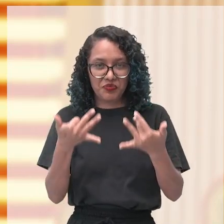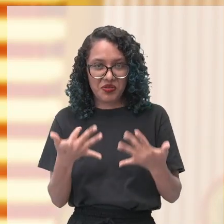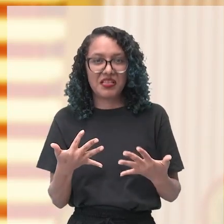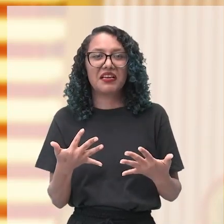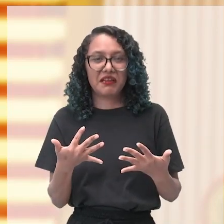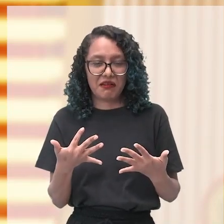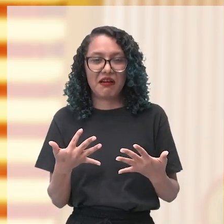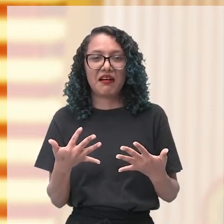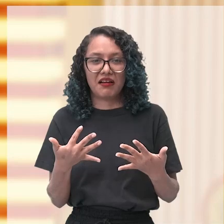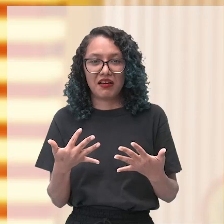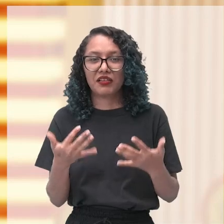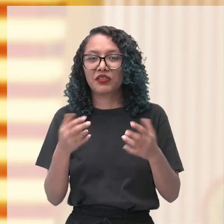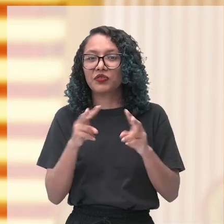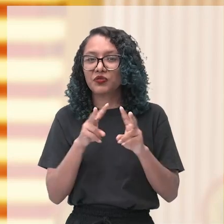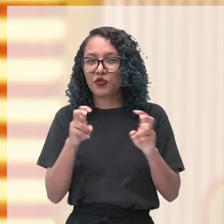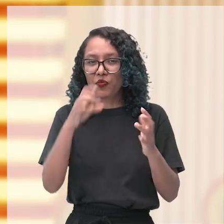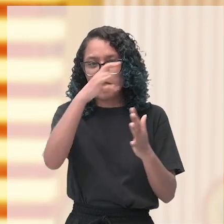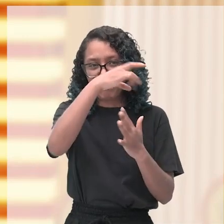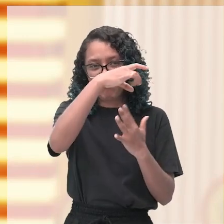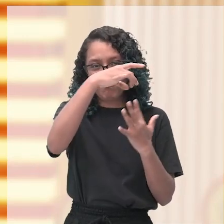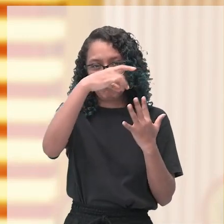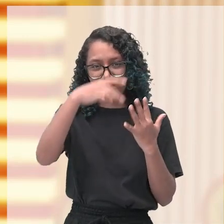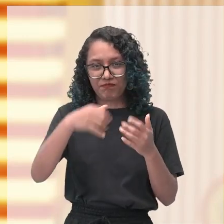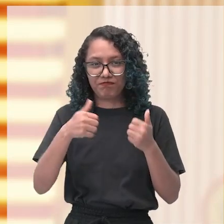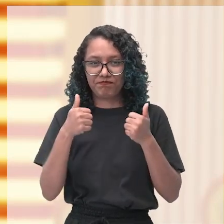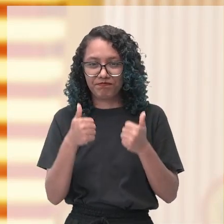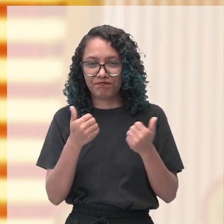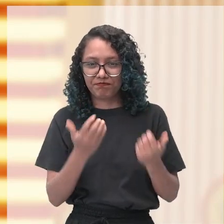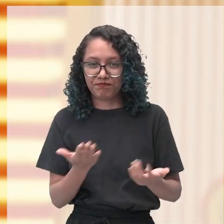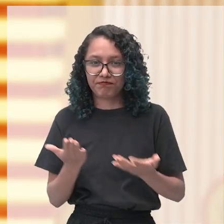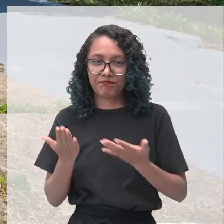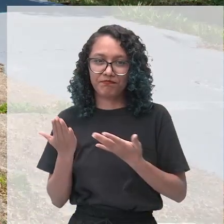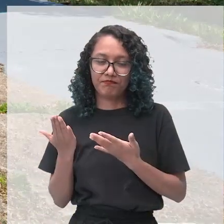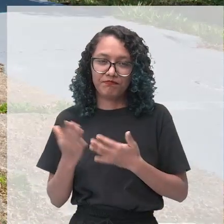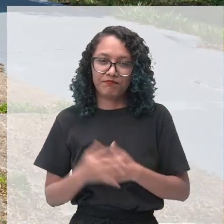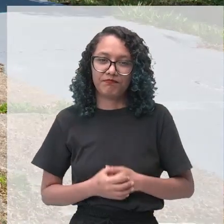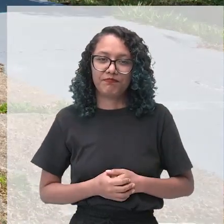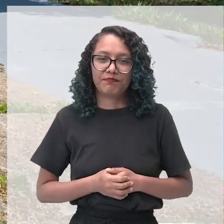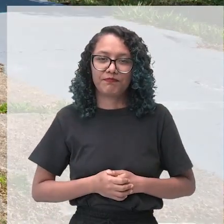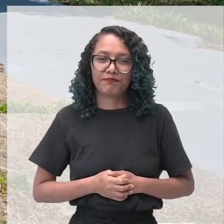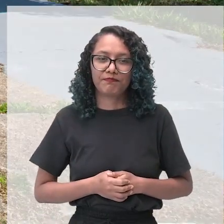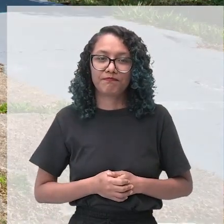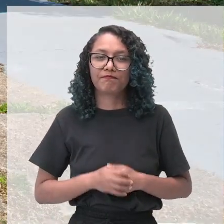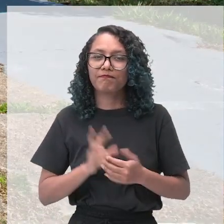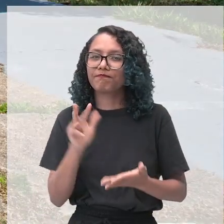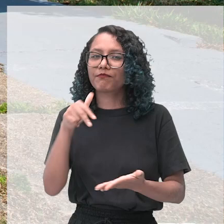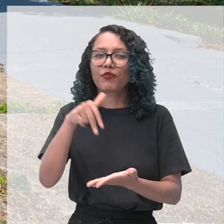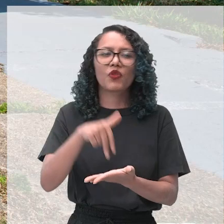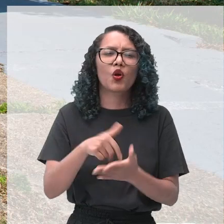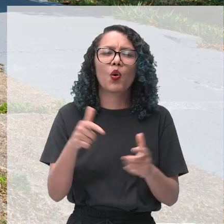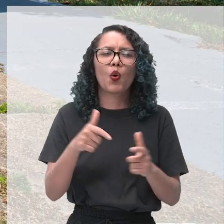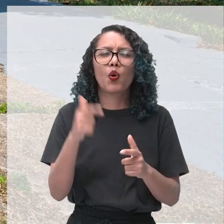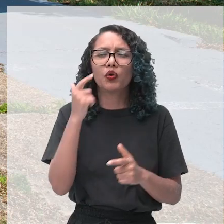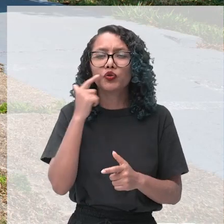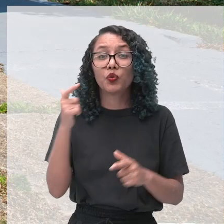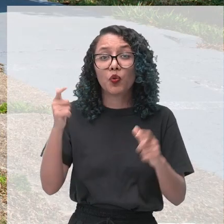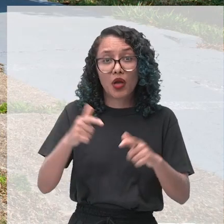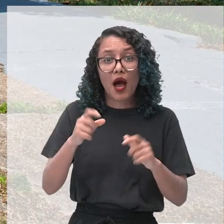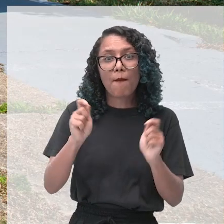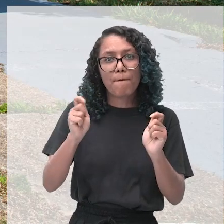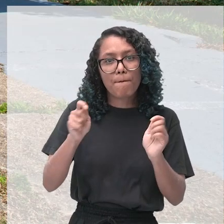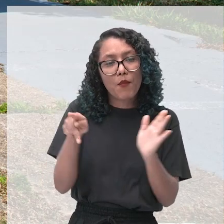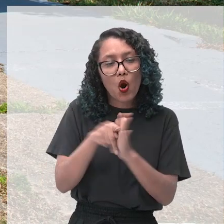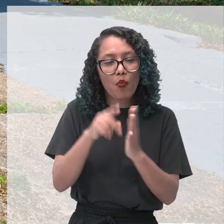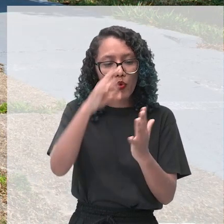respeito, né, da coleta seletiva. Estamos aqui nessa estação de coleta seletiva